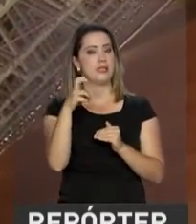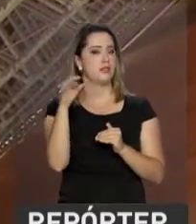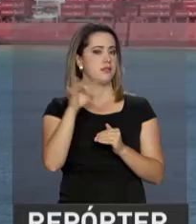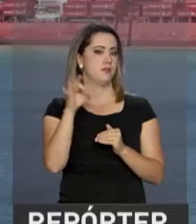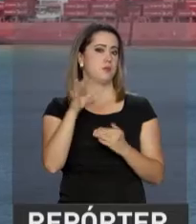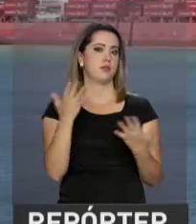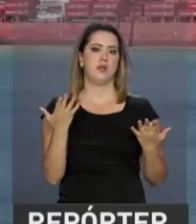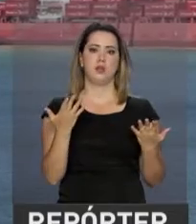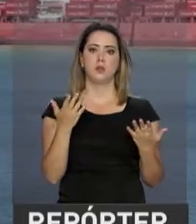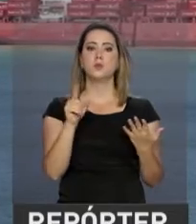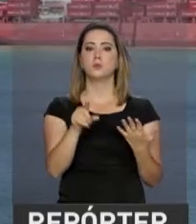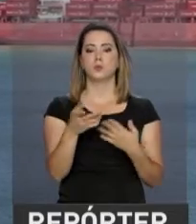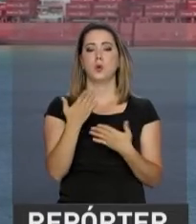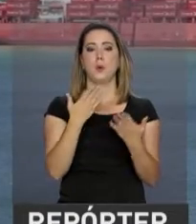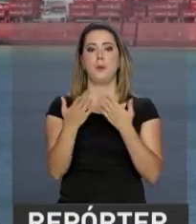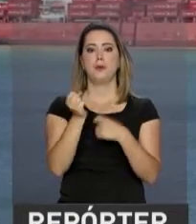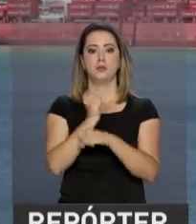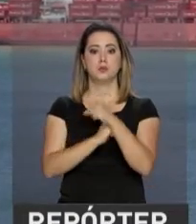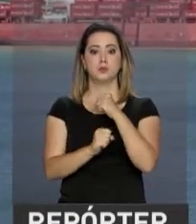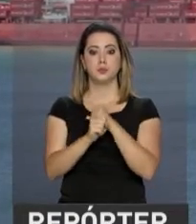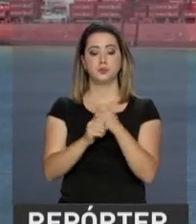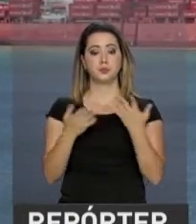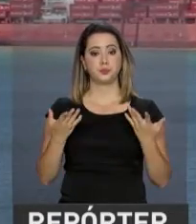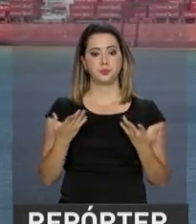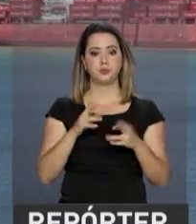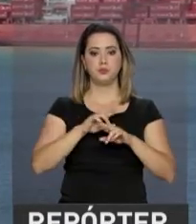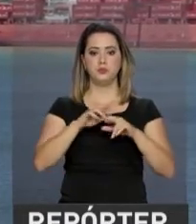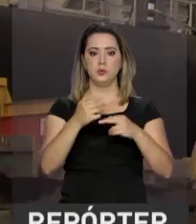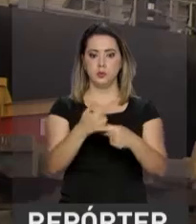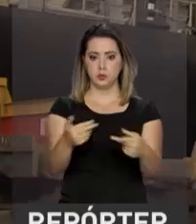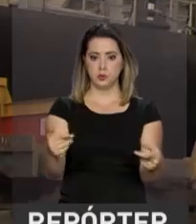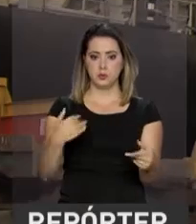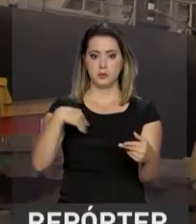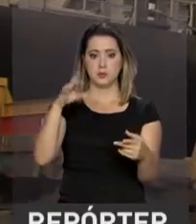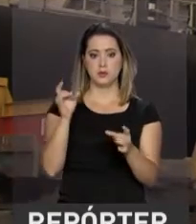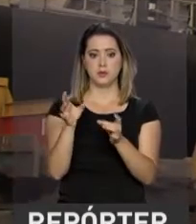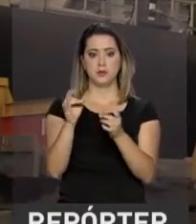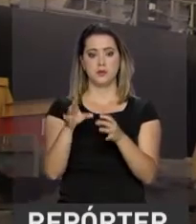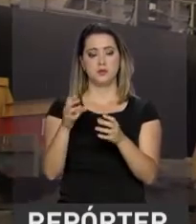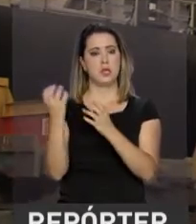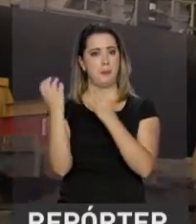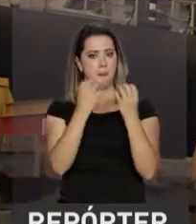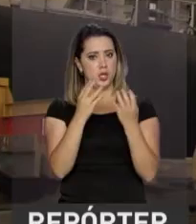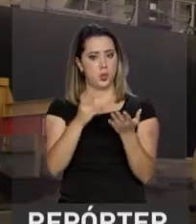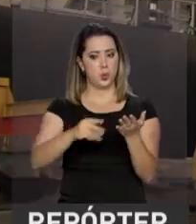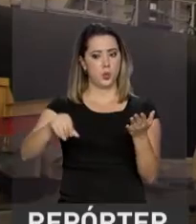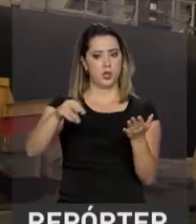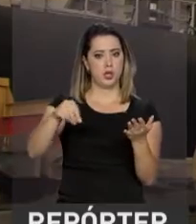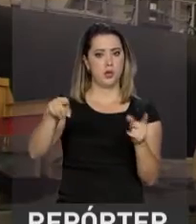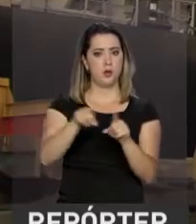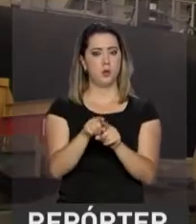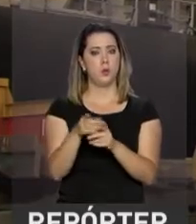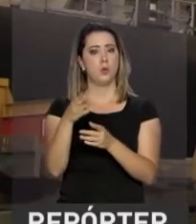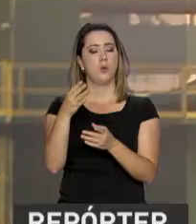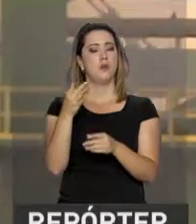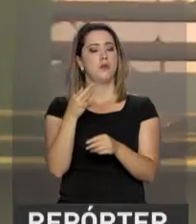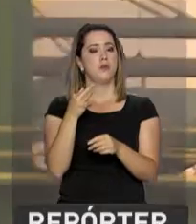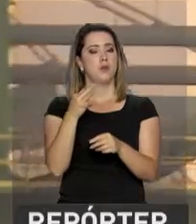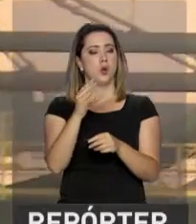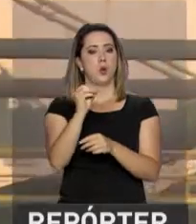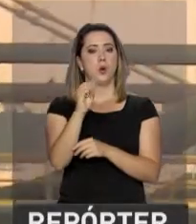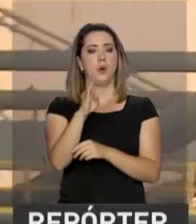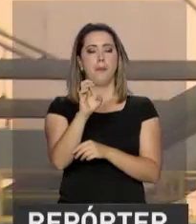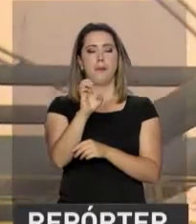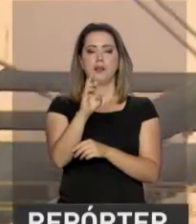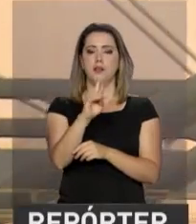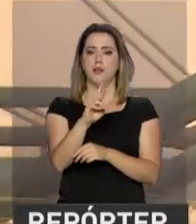15% em relação a agosto do ano passado. Os produtos mais vendidos foram milho em grão, minério de cobre e carne